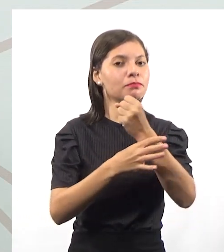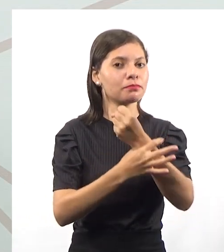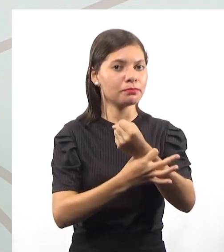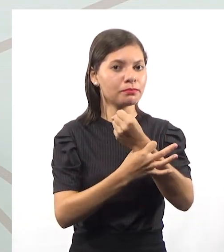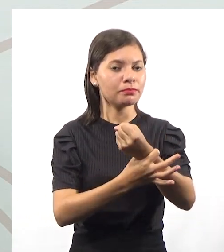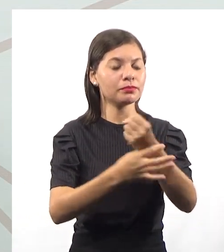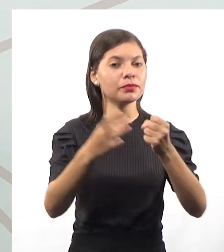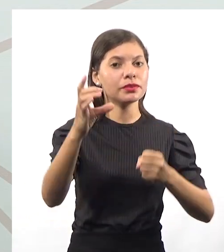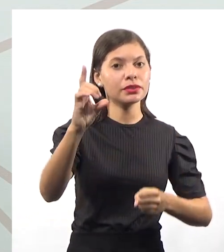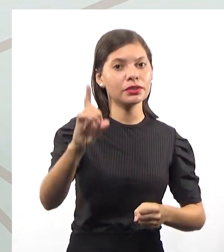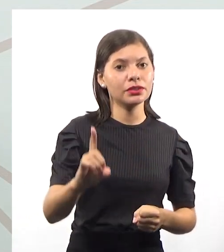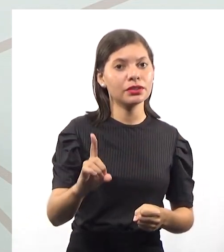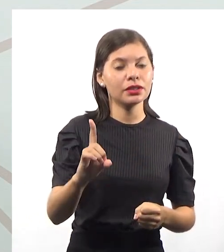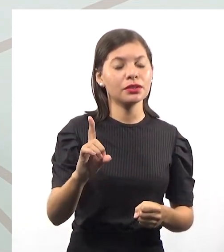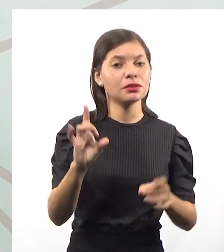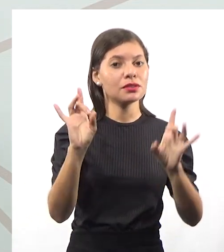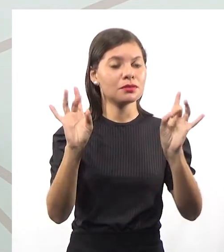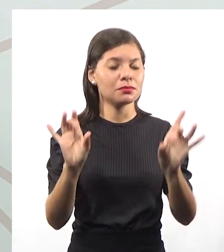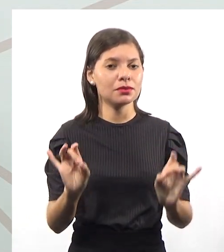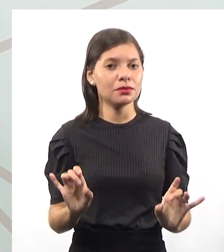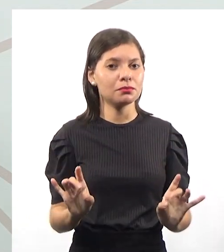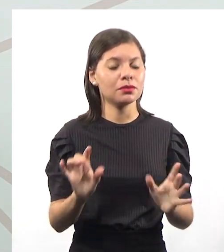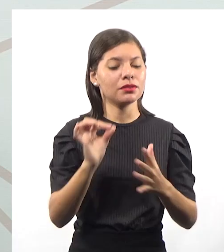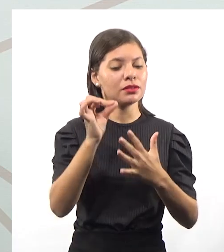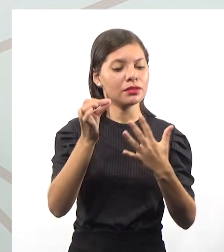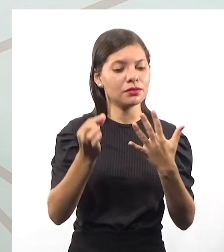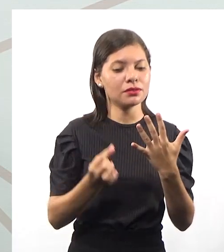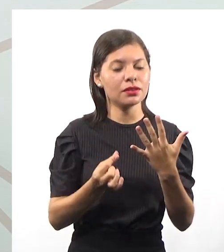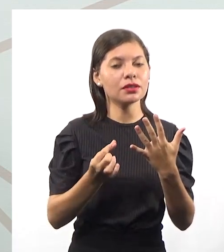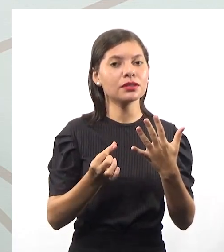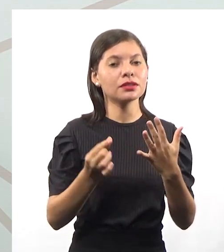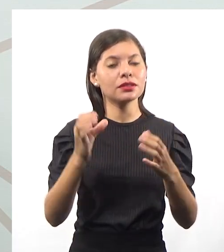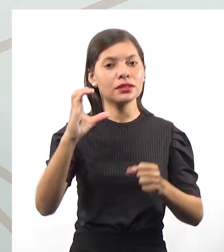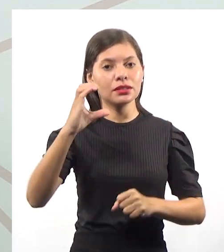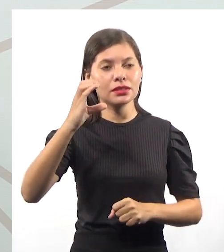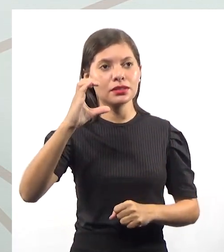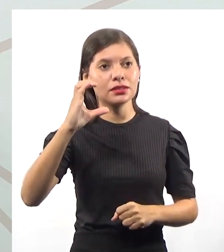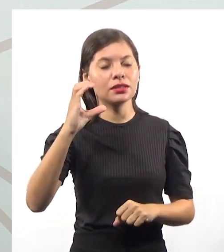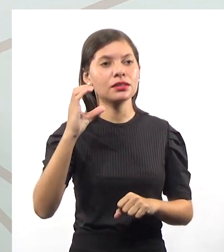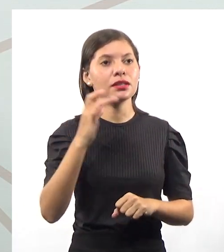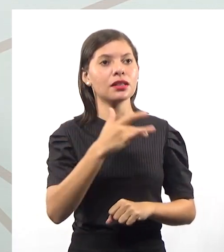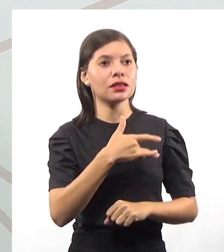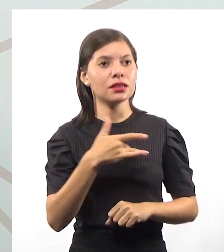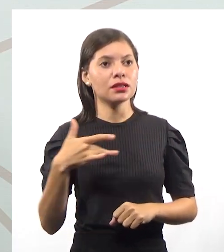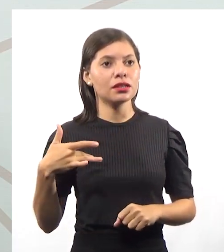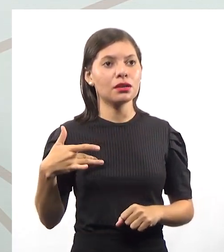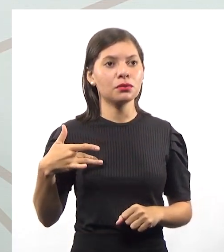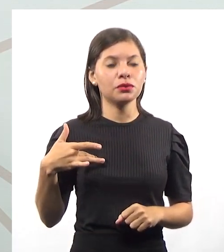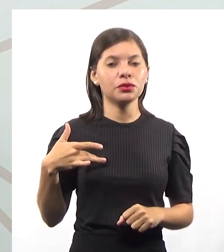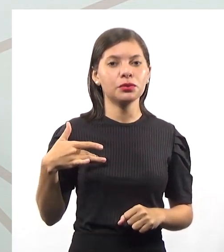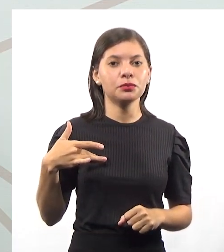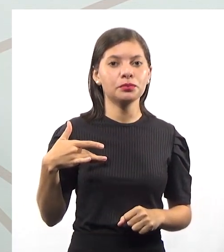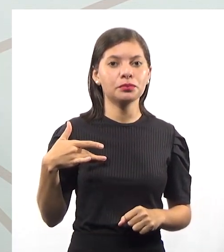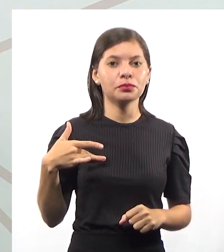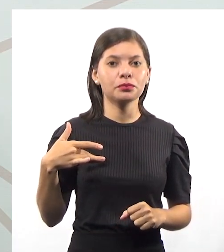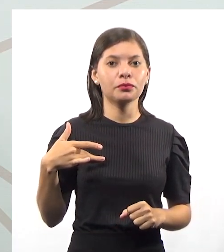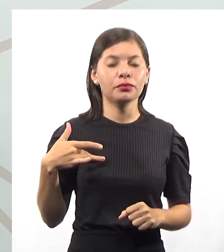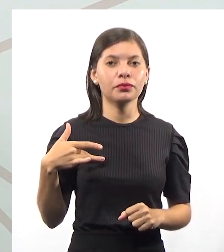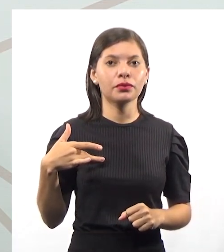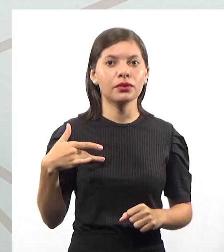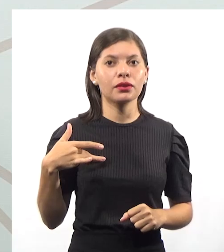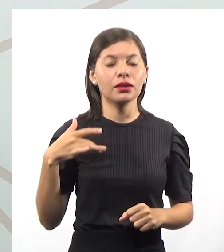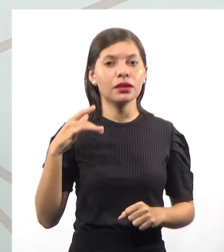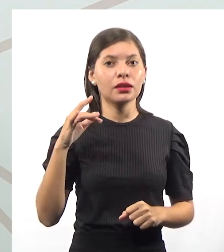garantido. Especialmente considerando que essa fase, do ponto de vista das ciências da saúde, das ciências